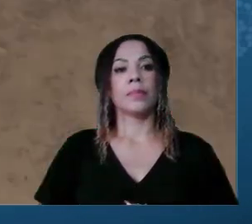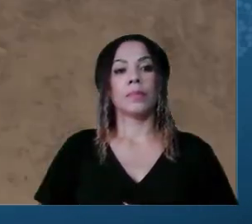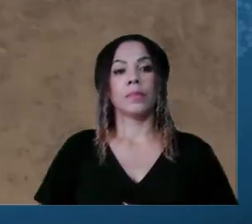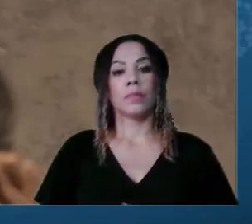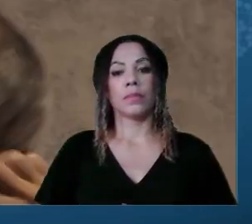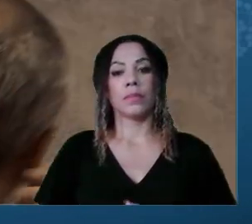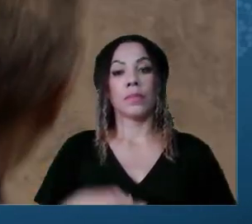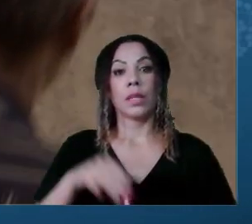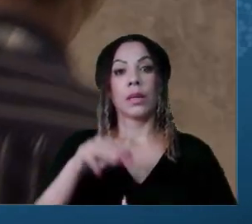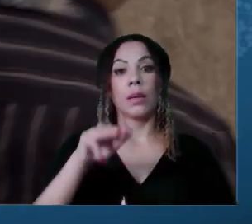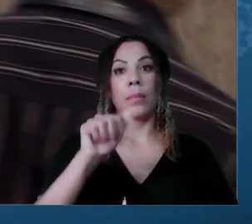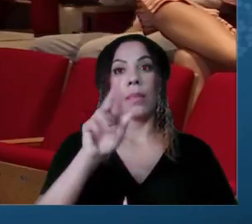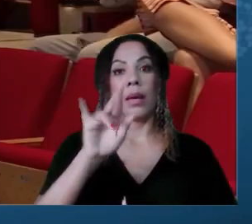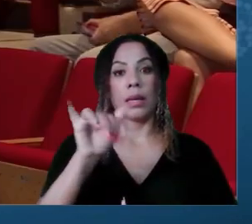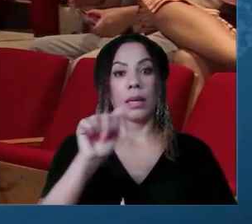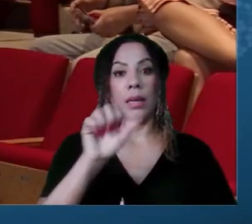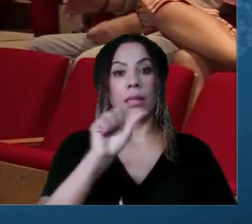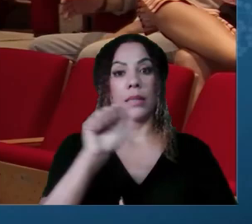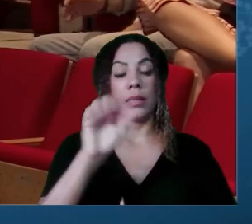Maria Sato.